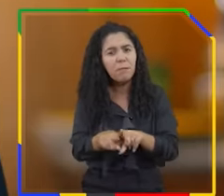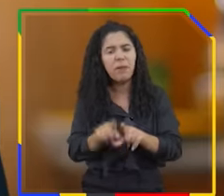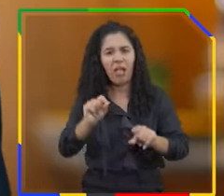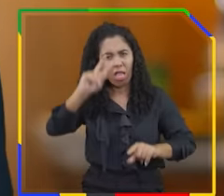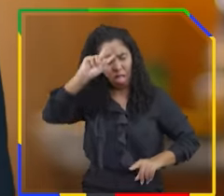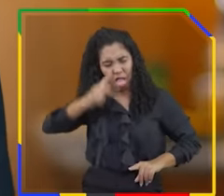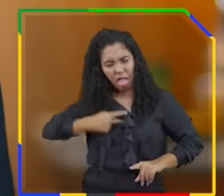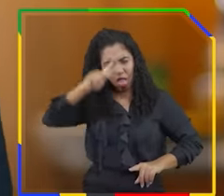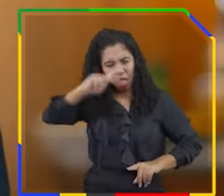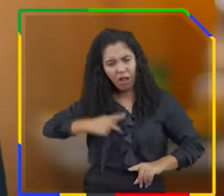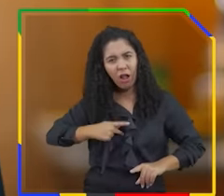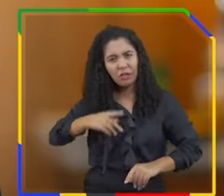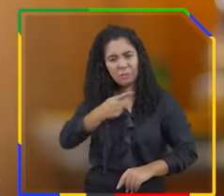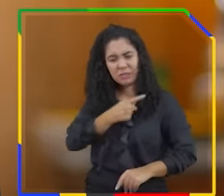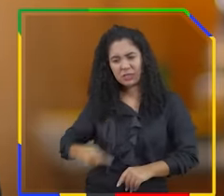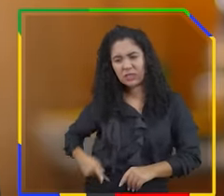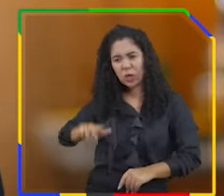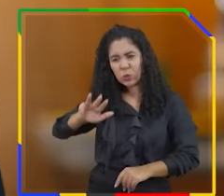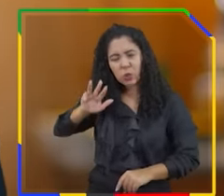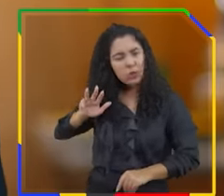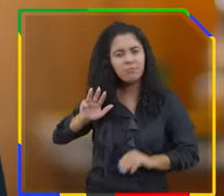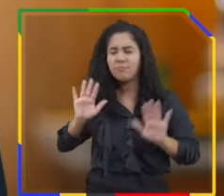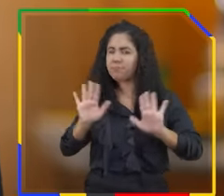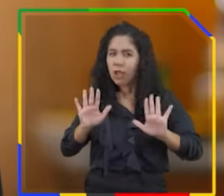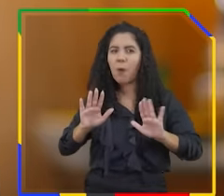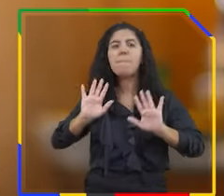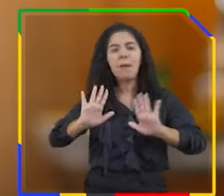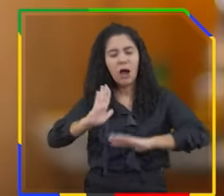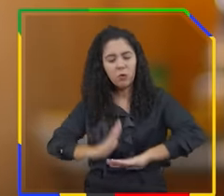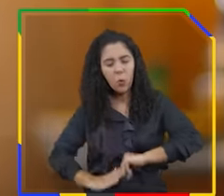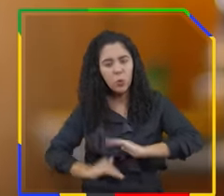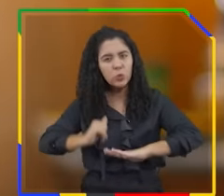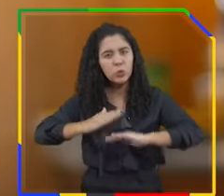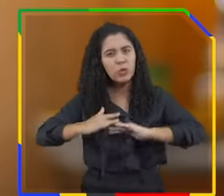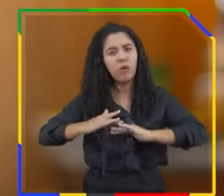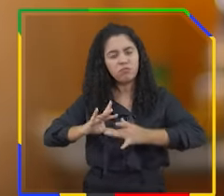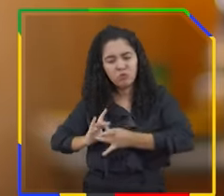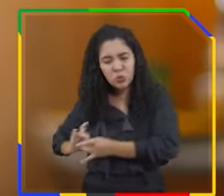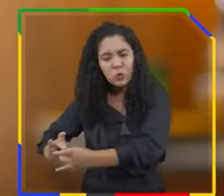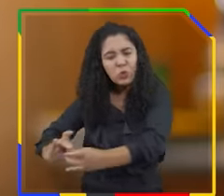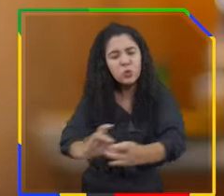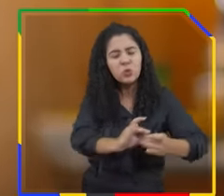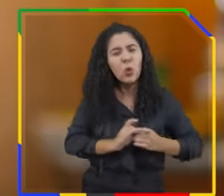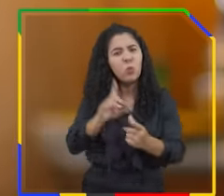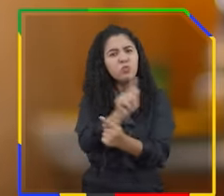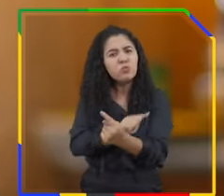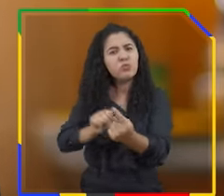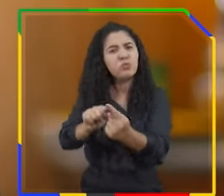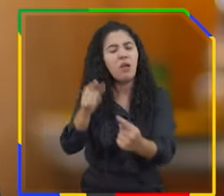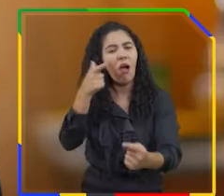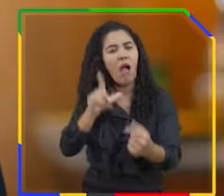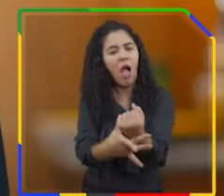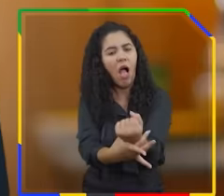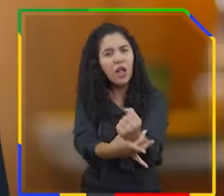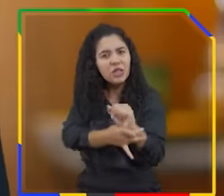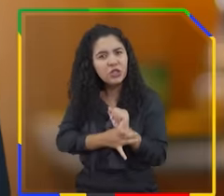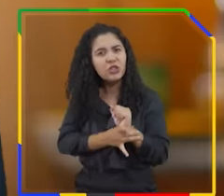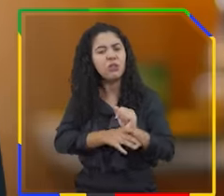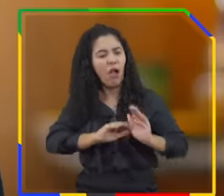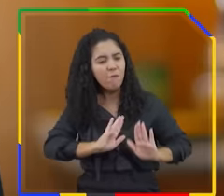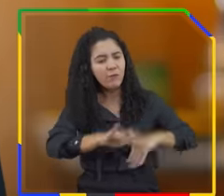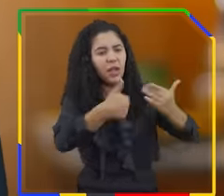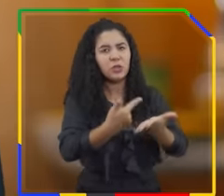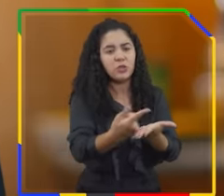um esforço isolado do governo do presidente Lula, mas uma construção conjunta que busca garantir avanços